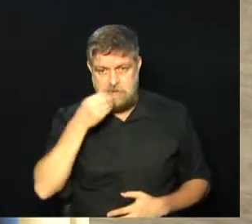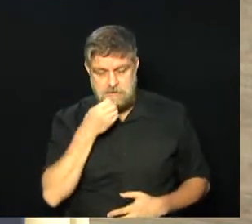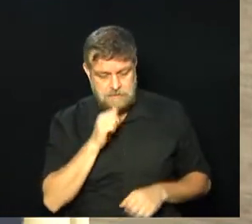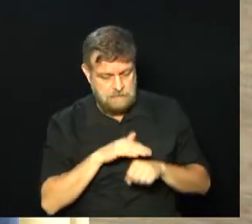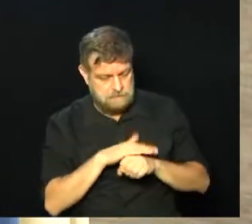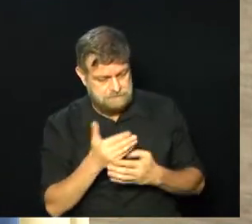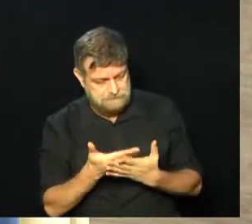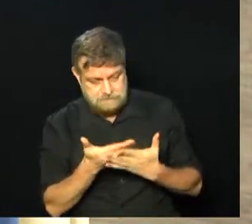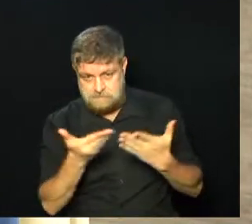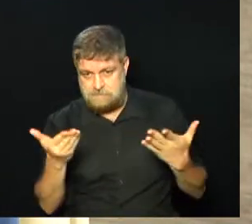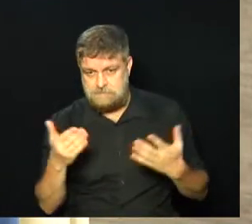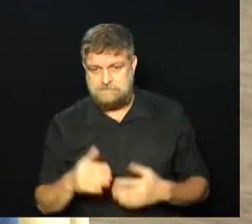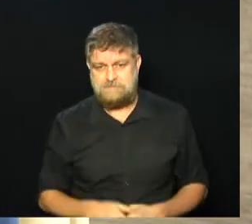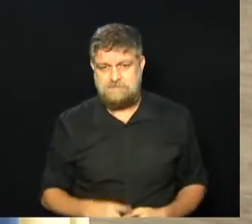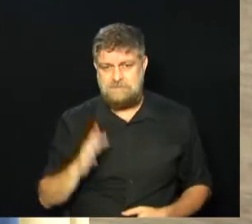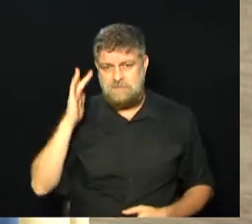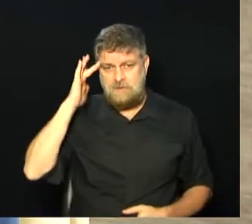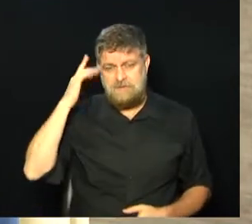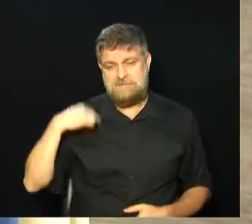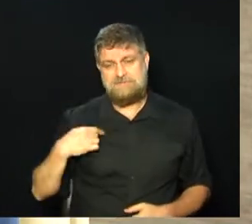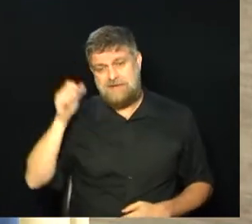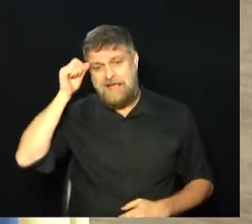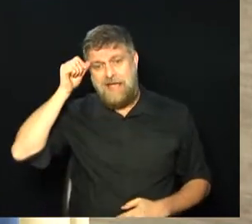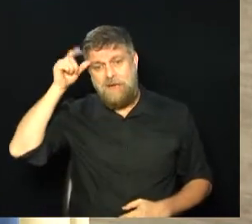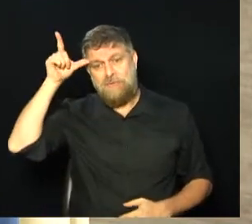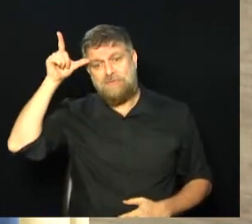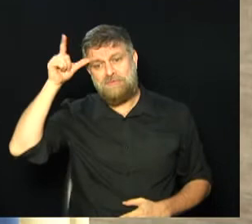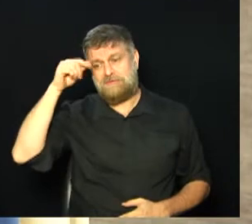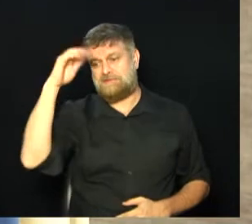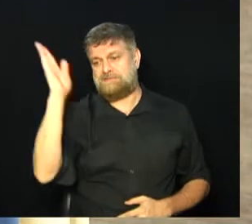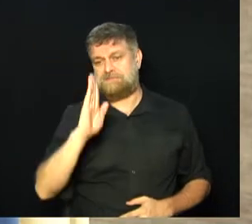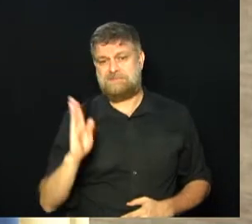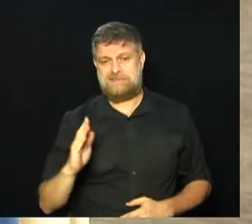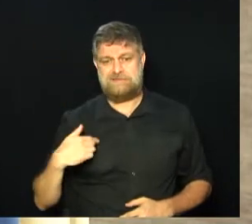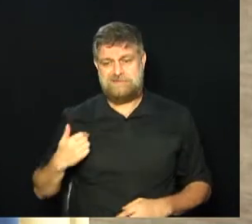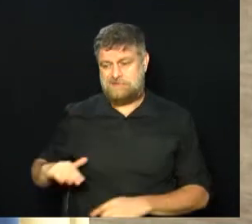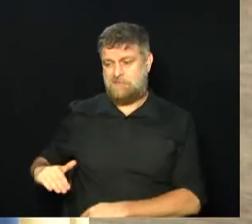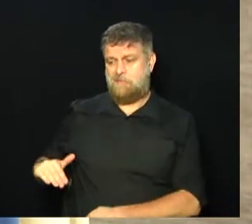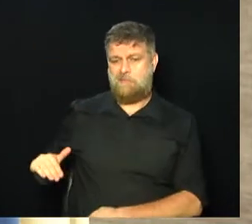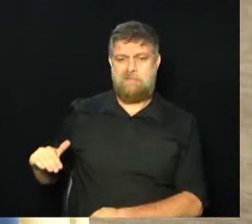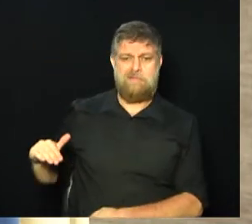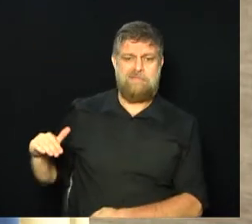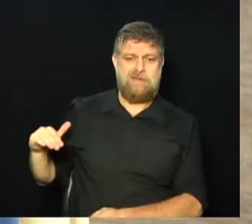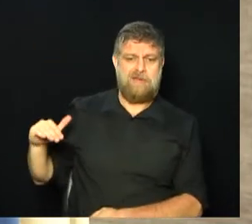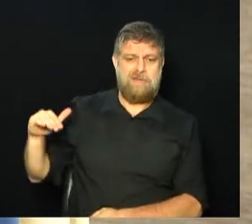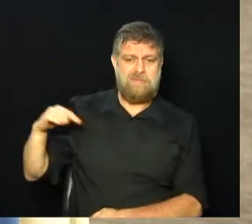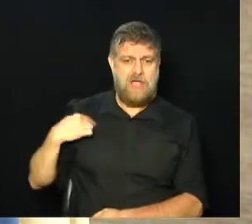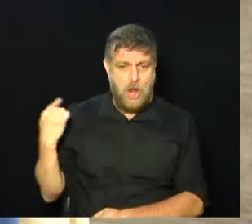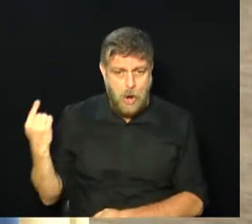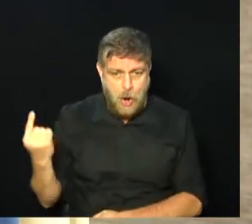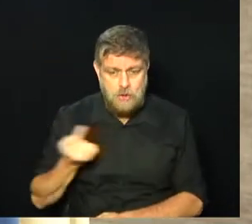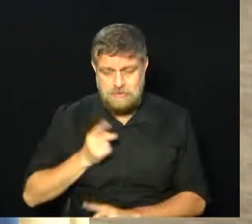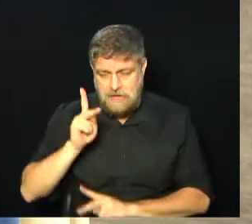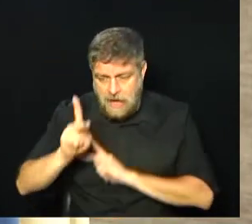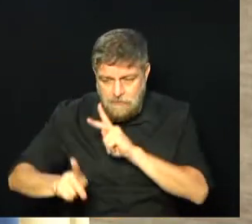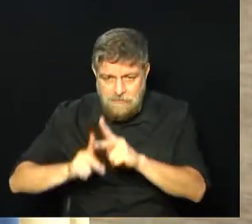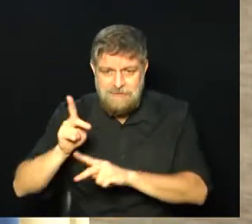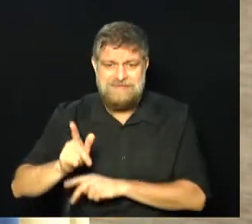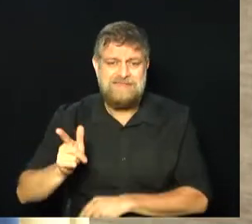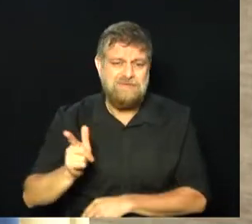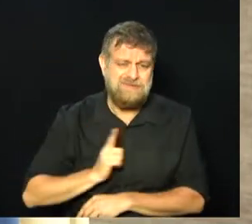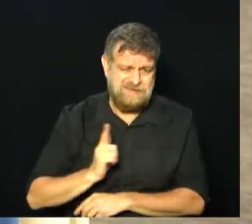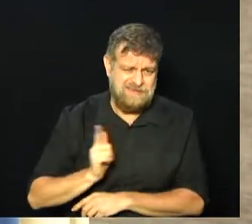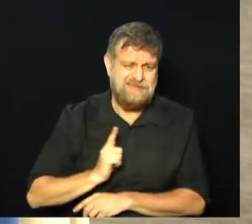todos. Eu acho que isso faz parte da cultura, da criação, né, que a nossa população tem. A